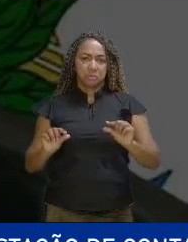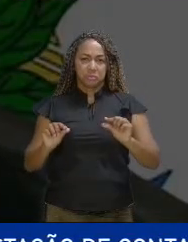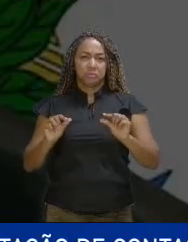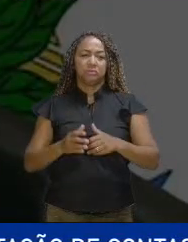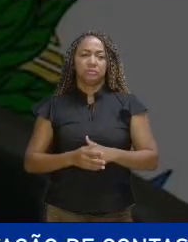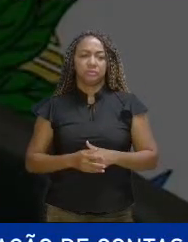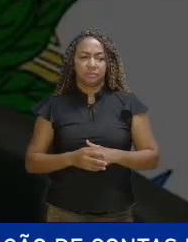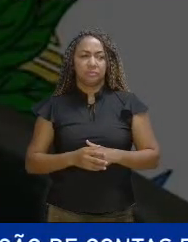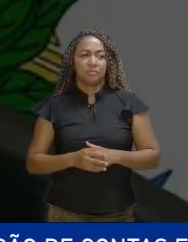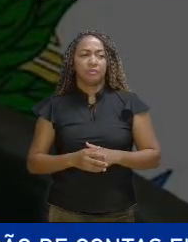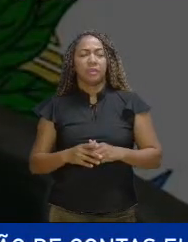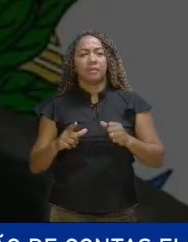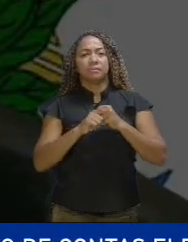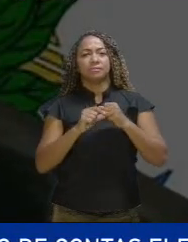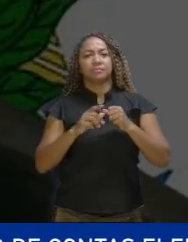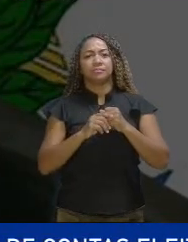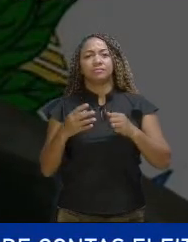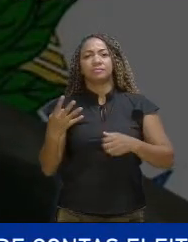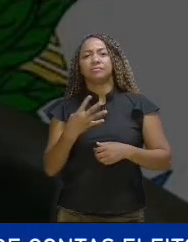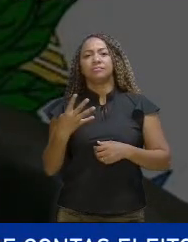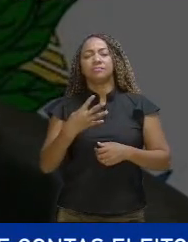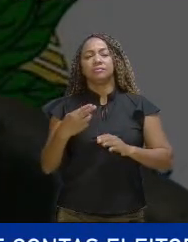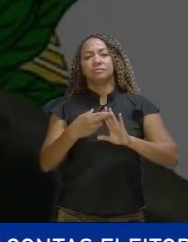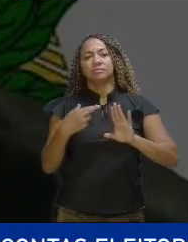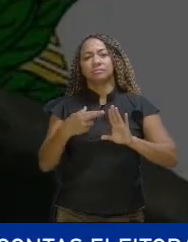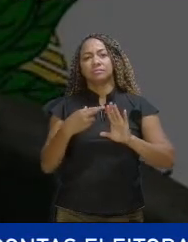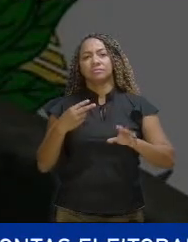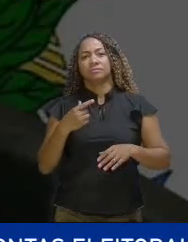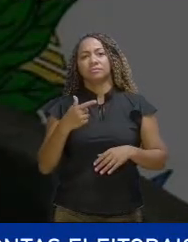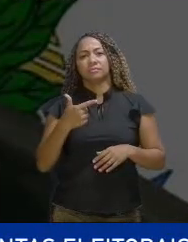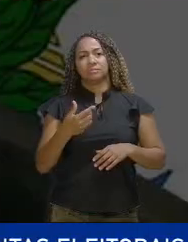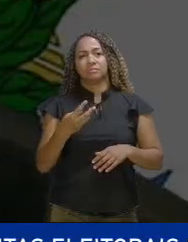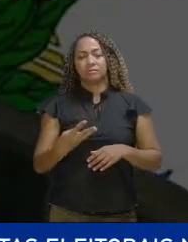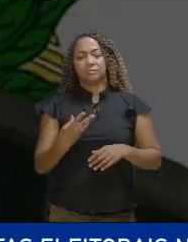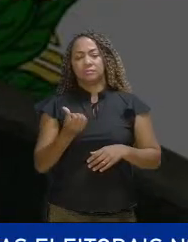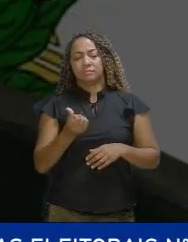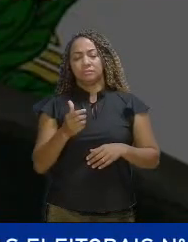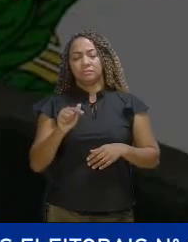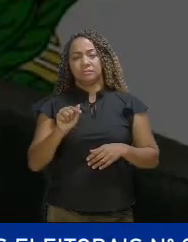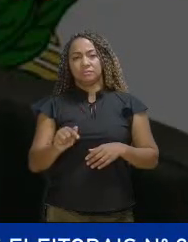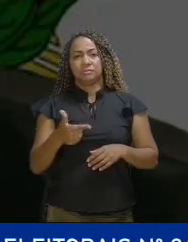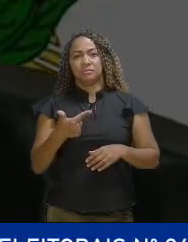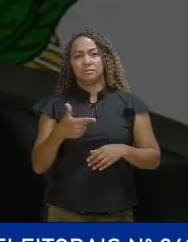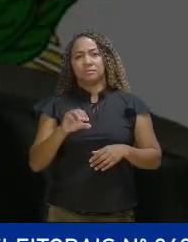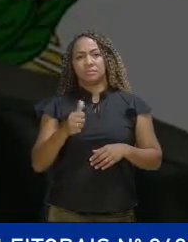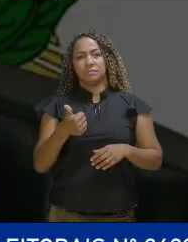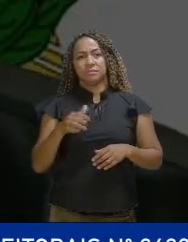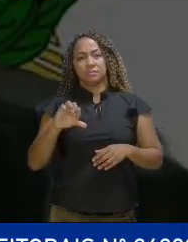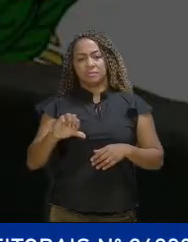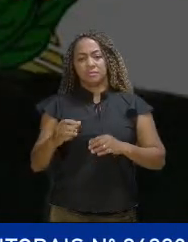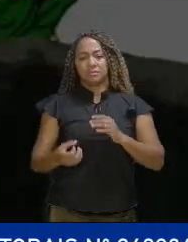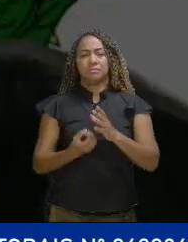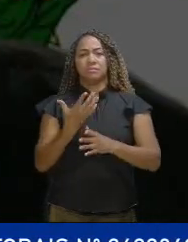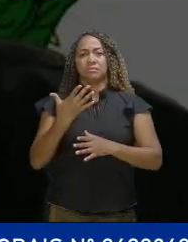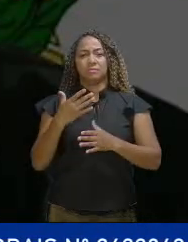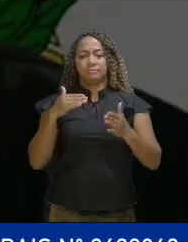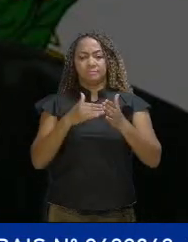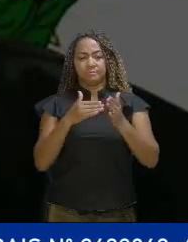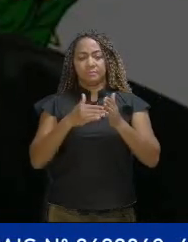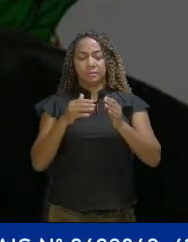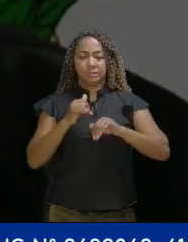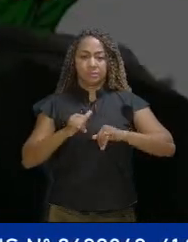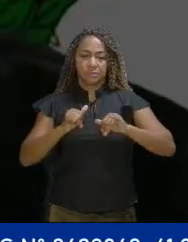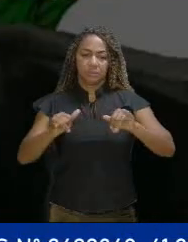violação direta ao artigo 4º da resolução do 23.607 de 2019, que estabelece esses limites de